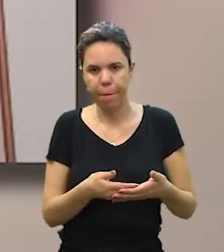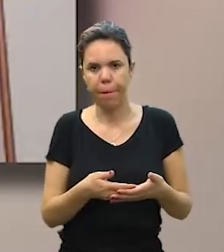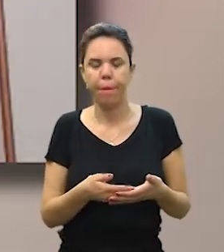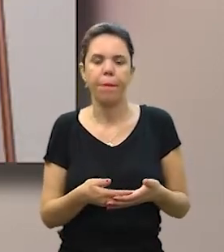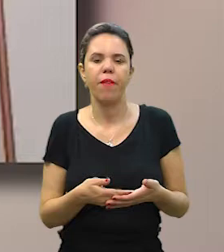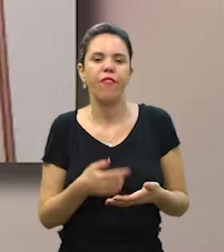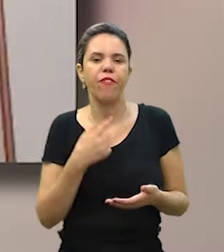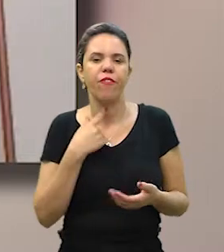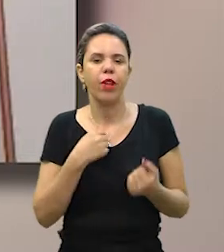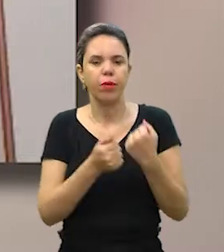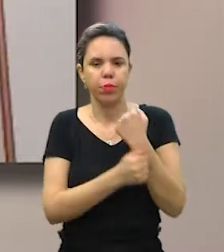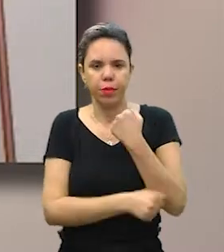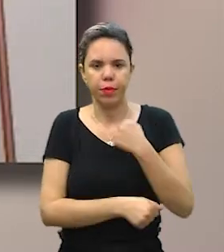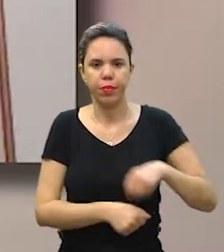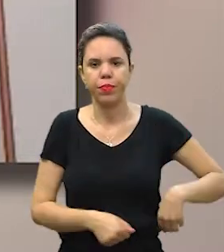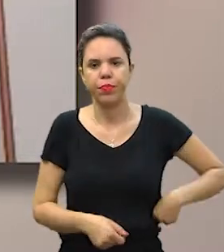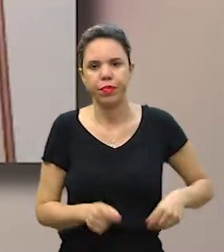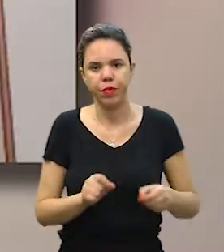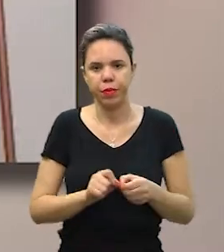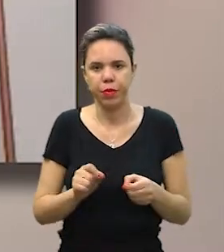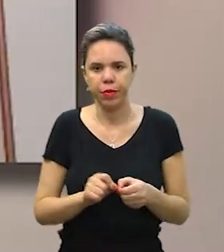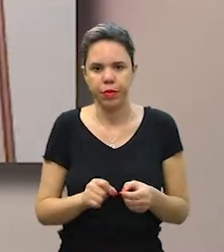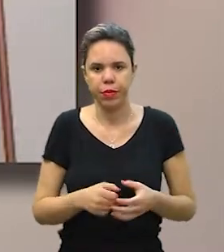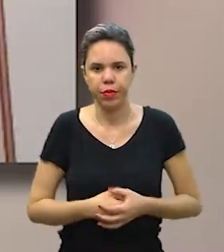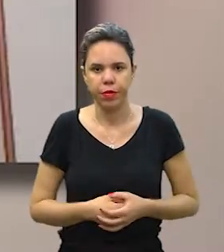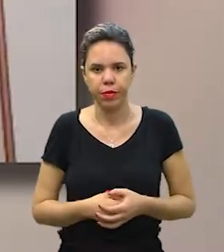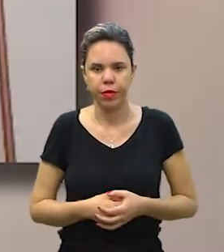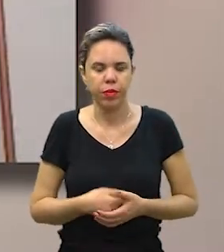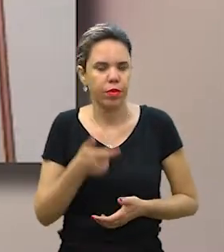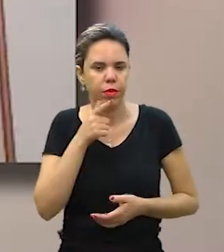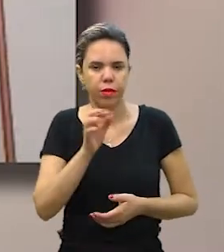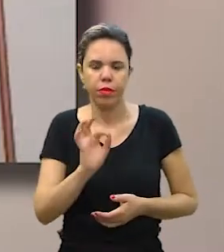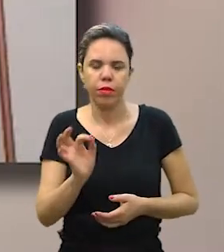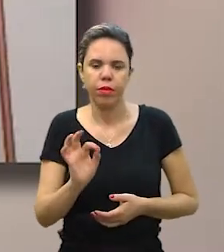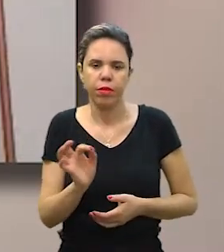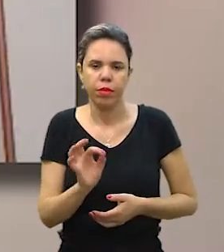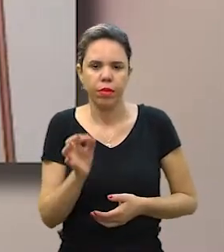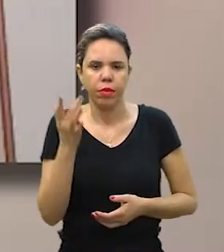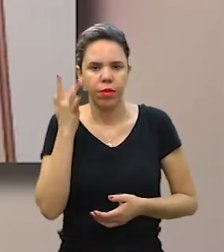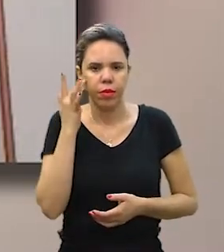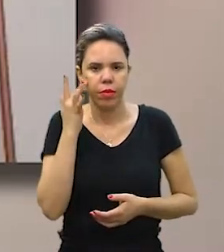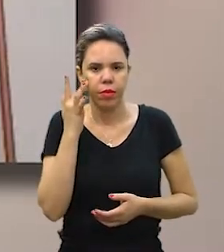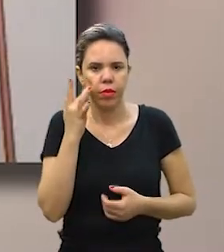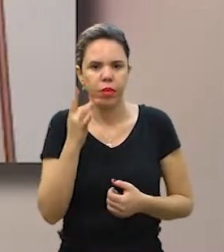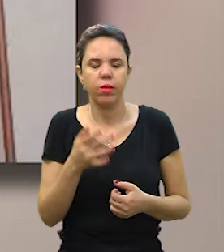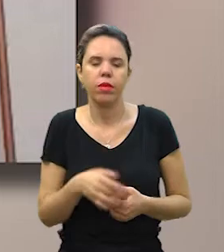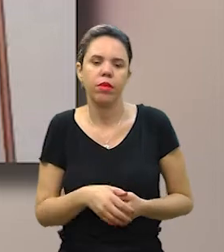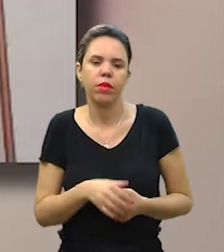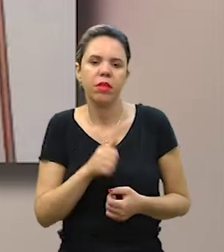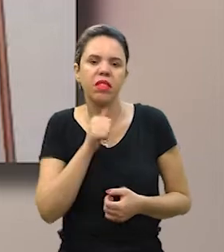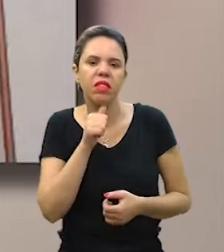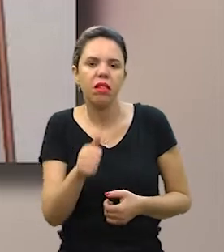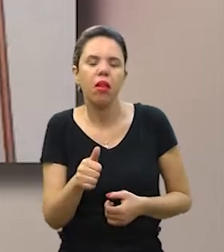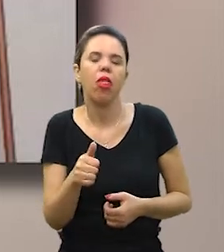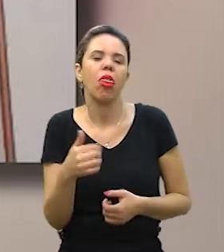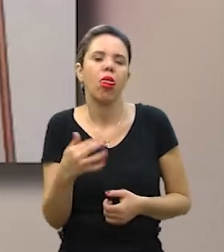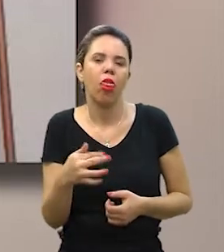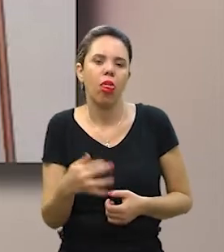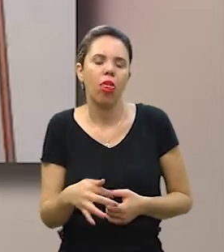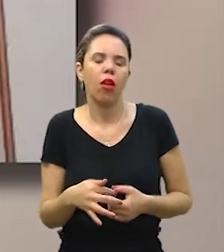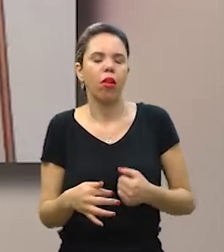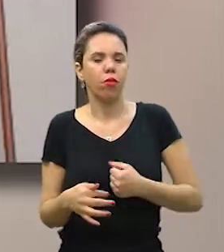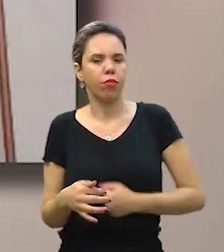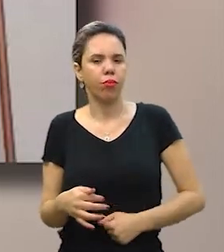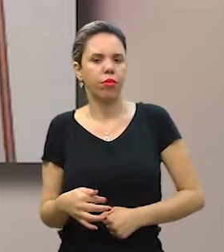com vontade de evacuar, de fazer o cocô e não consegue. Então acha que é cólica, medica, não